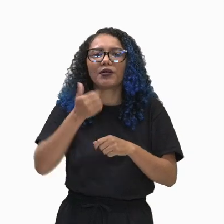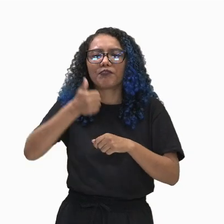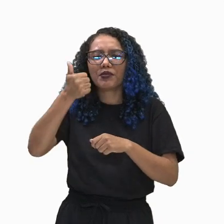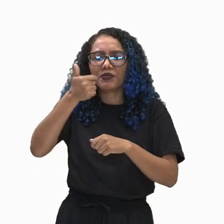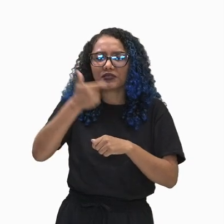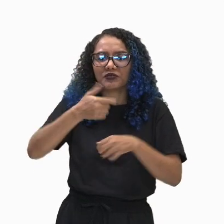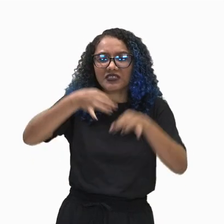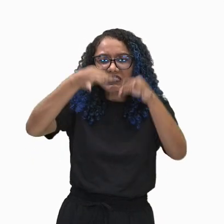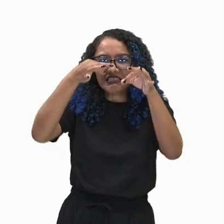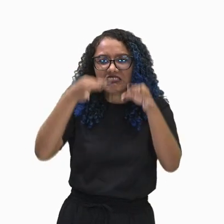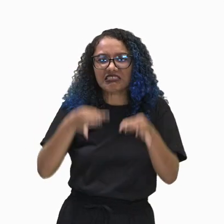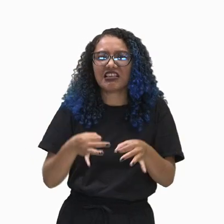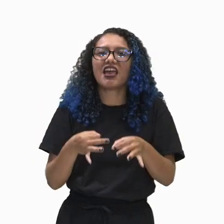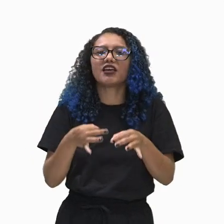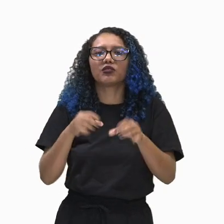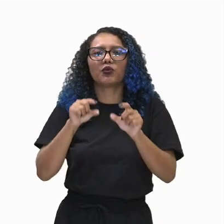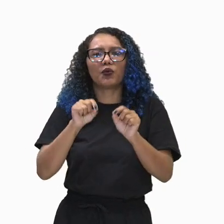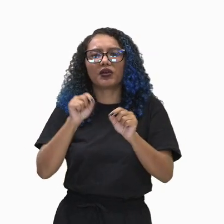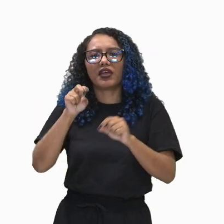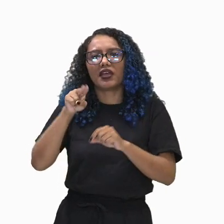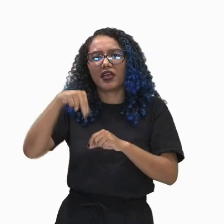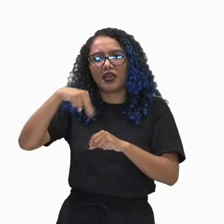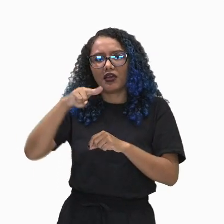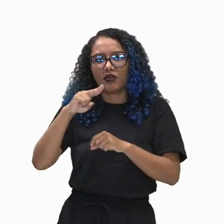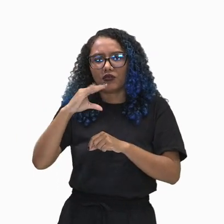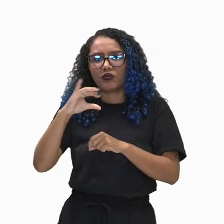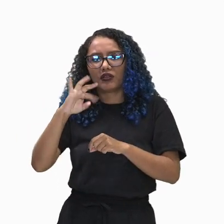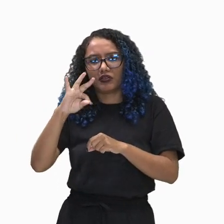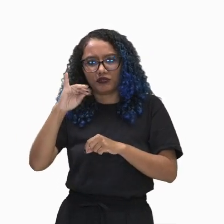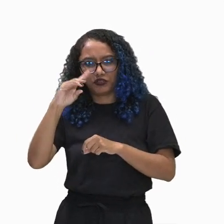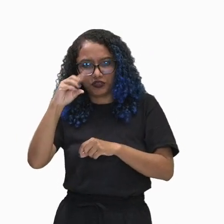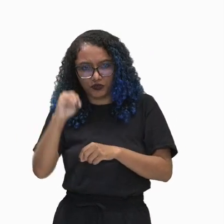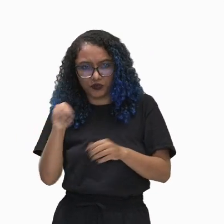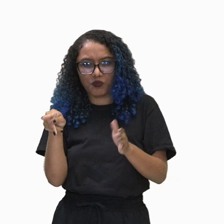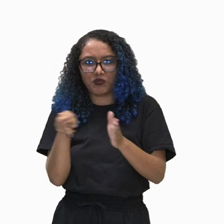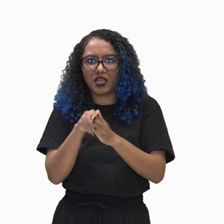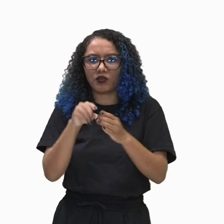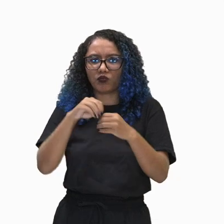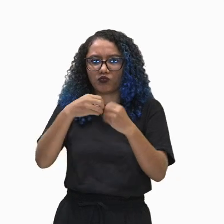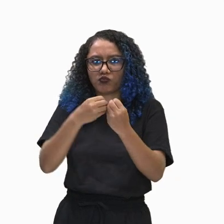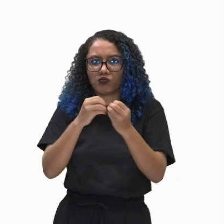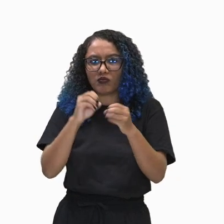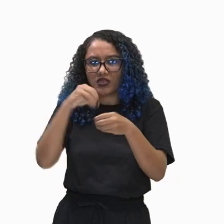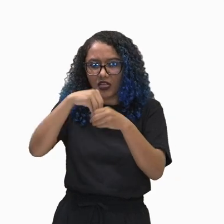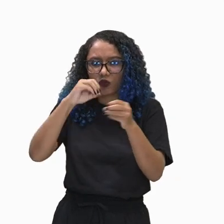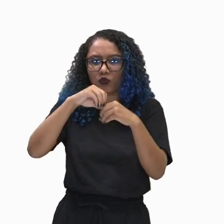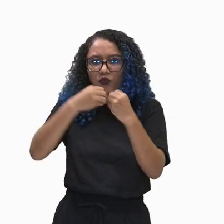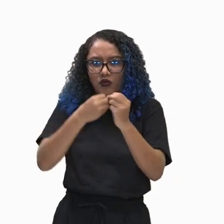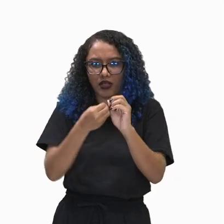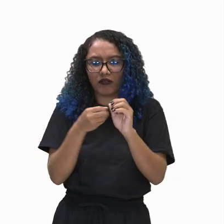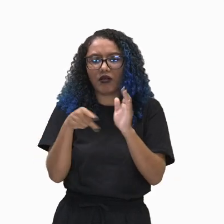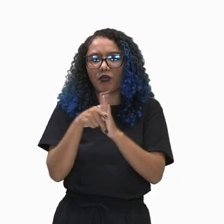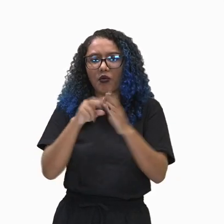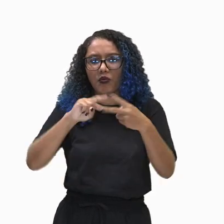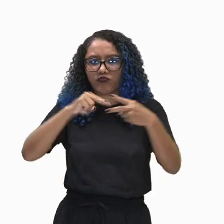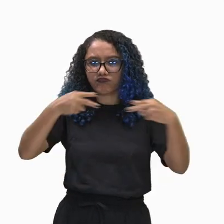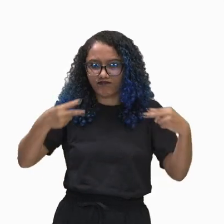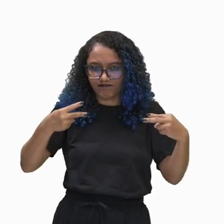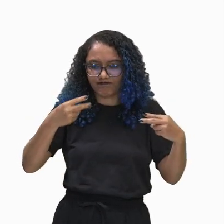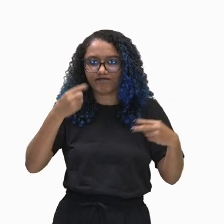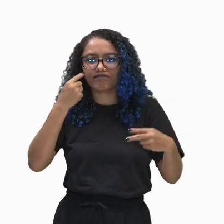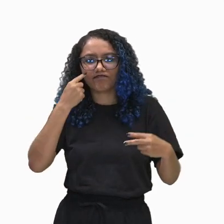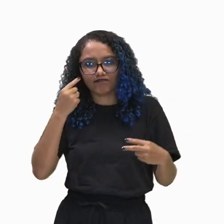dos nucleotídeos em uma molécula de DNA, né, que significa ácido